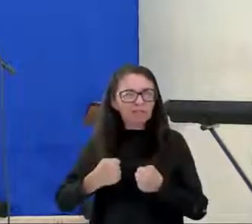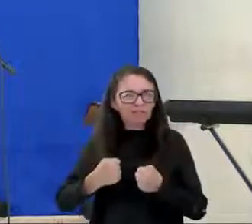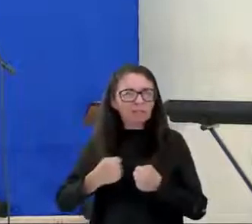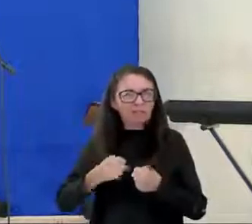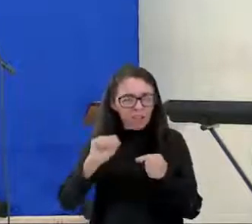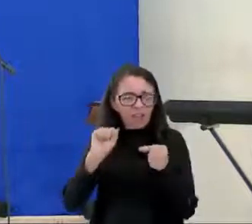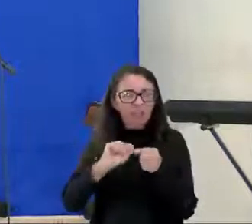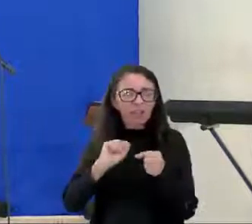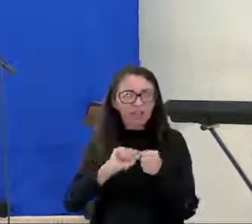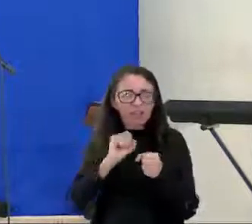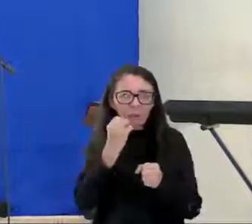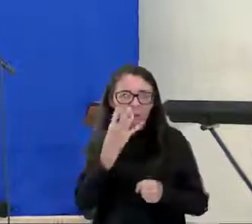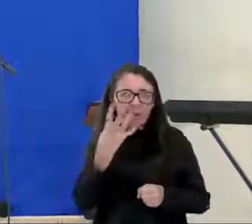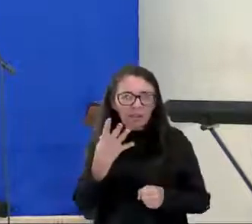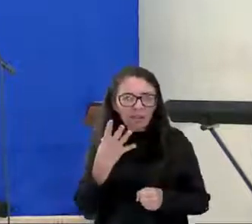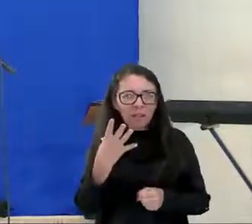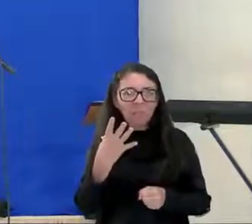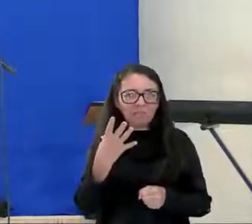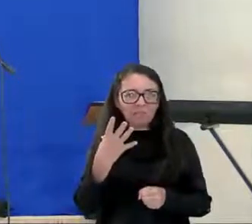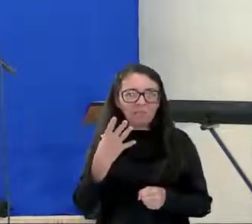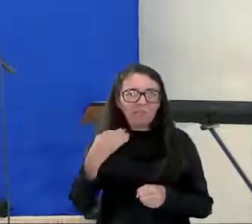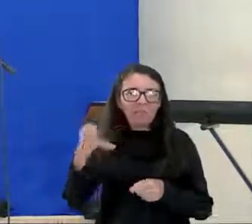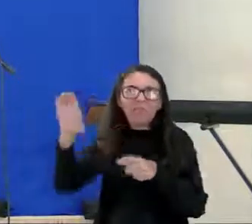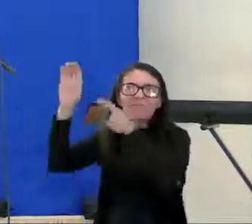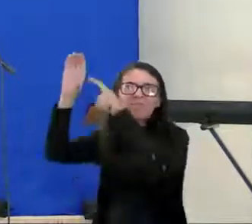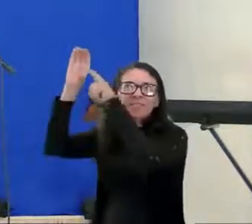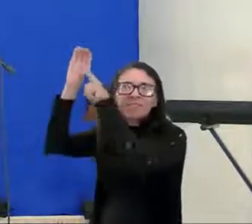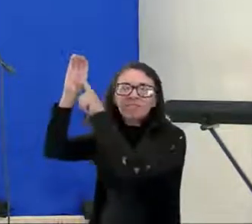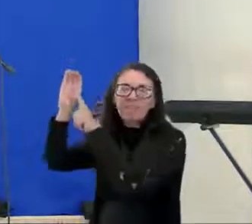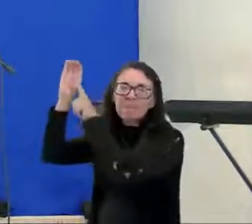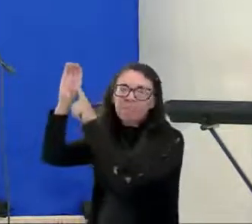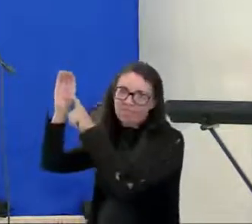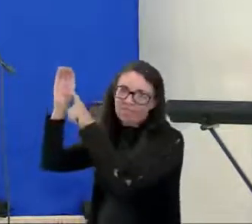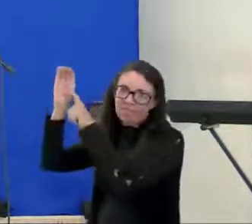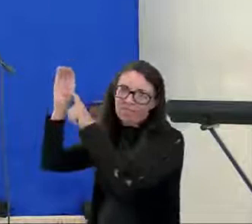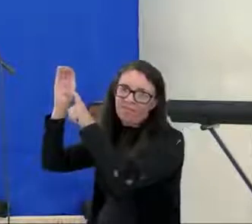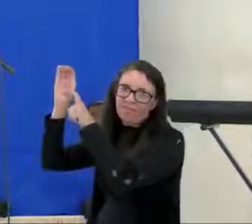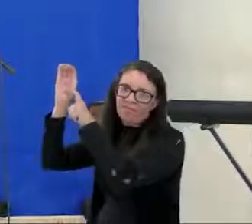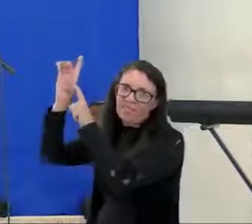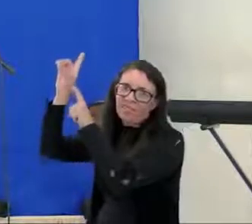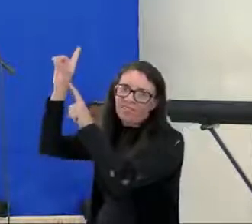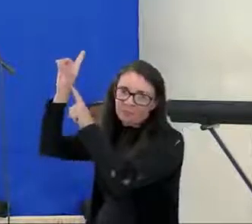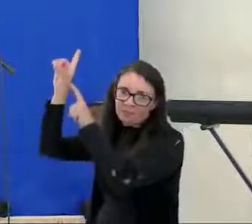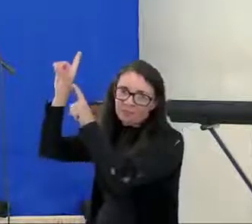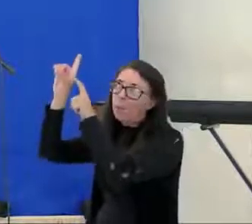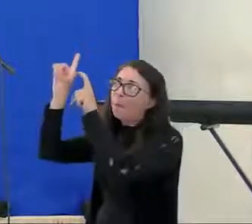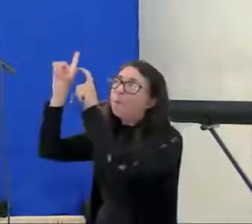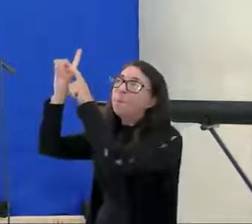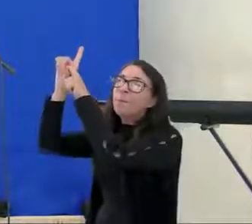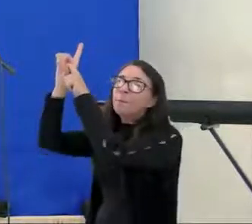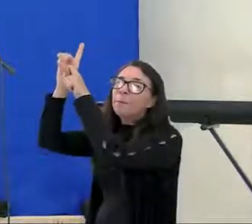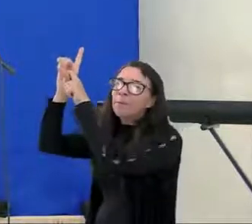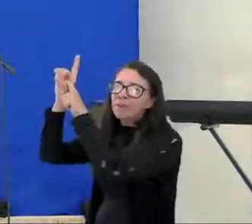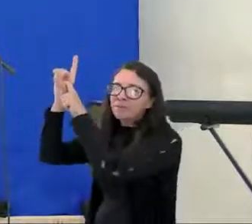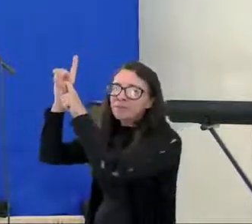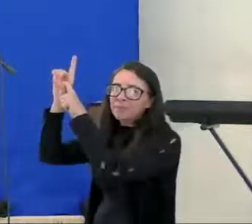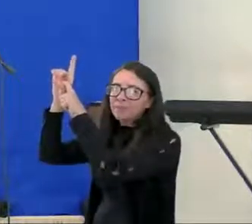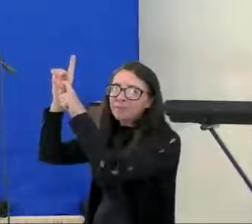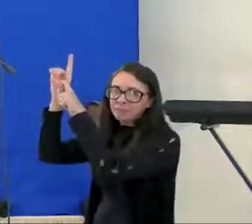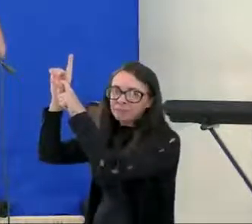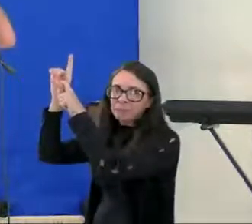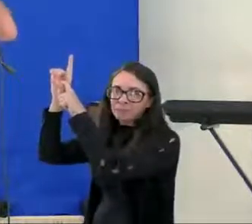Tem muita coisa aquém, mas com ele eu posso ser melhor ainda. E esse é o objetivo da